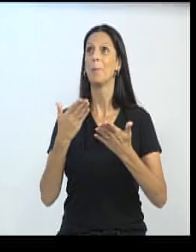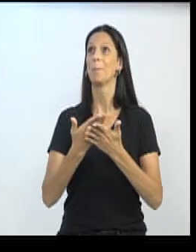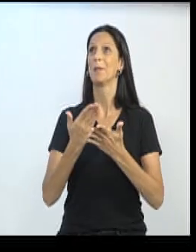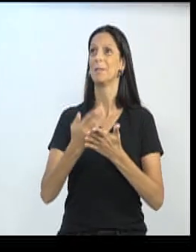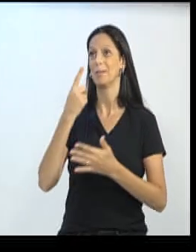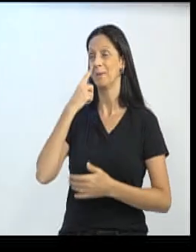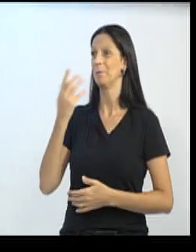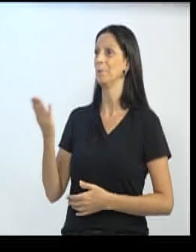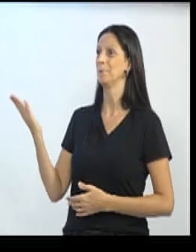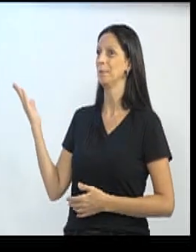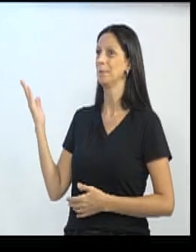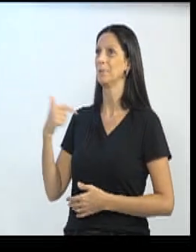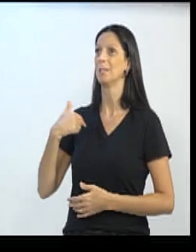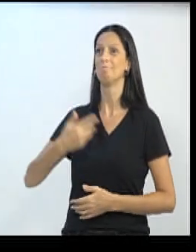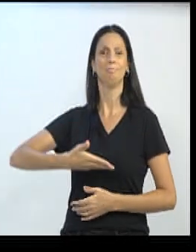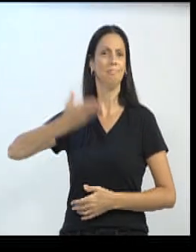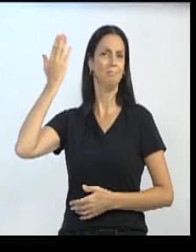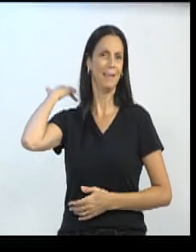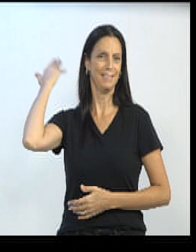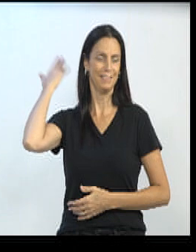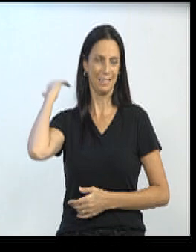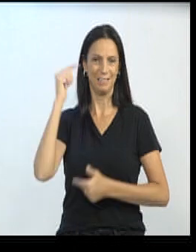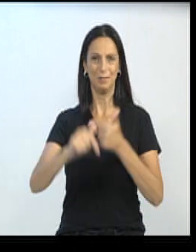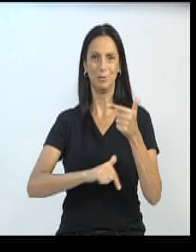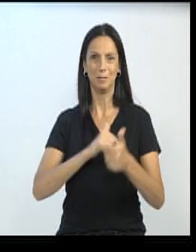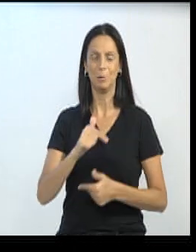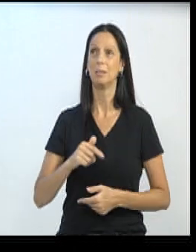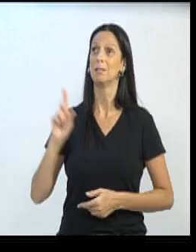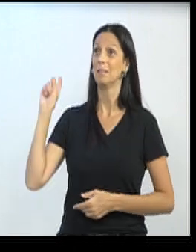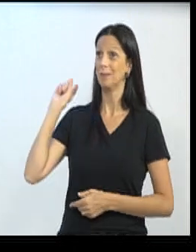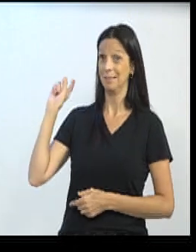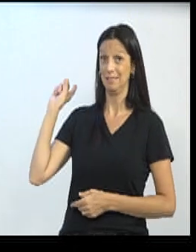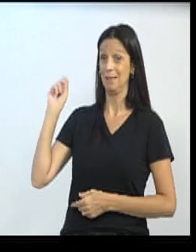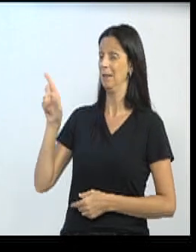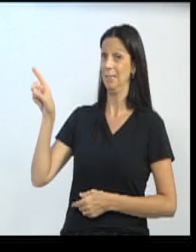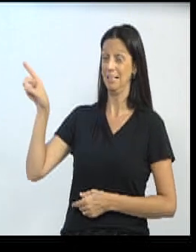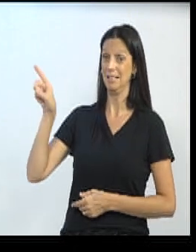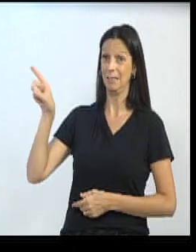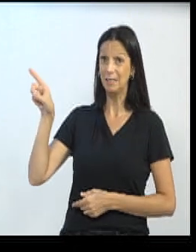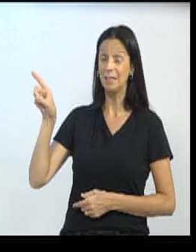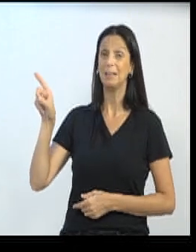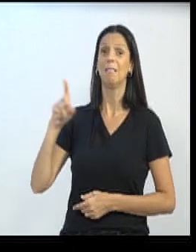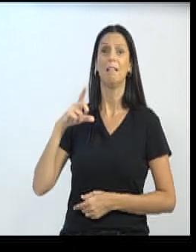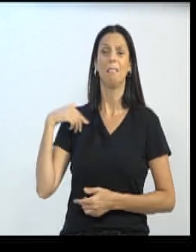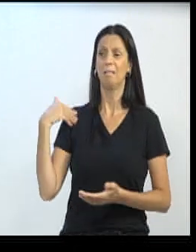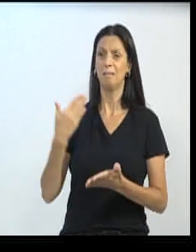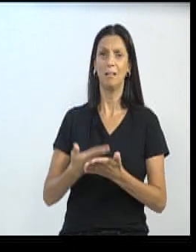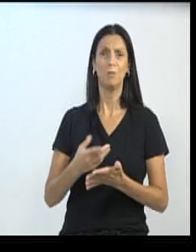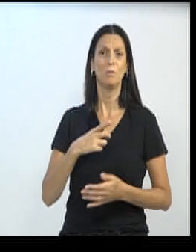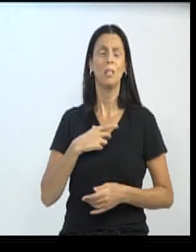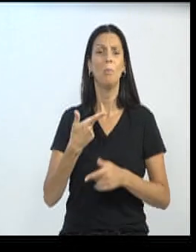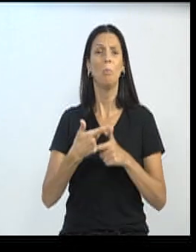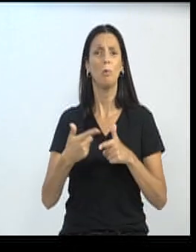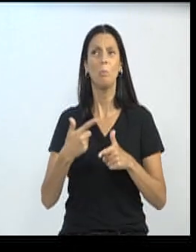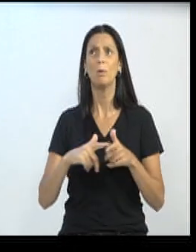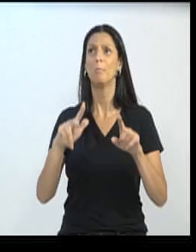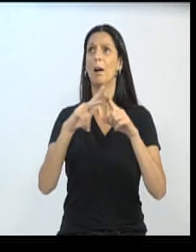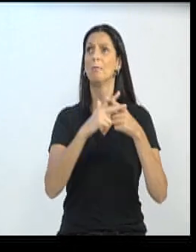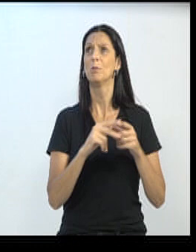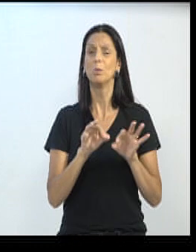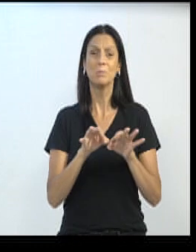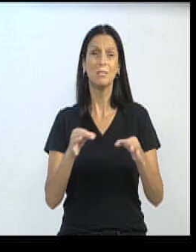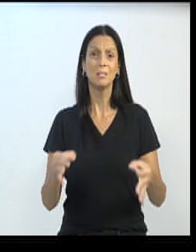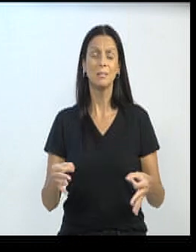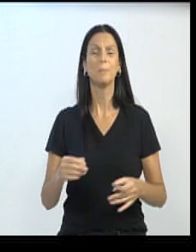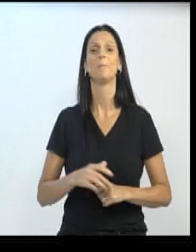é do meu tempo aqui tem várias situações de quiz que não me conforma né de manutenção que são mantémções simples